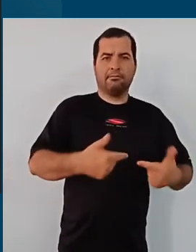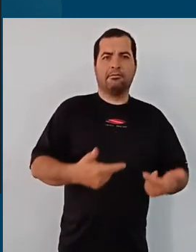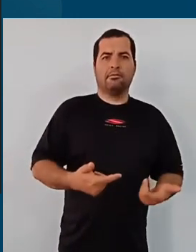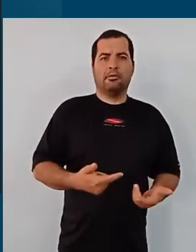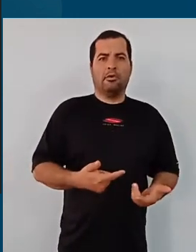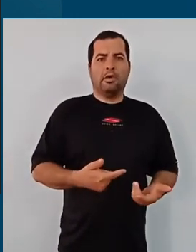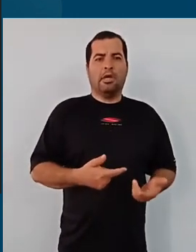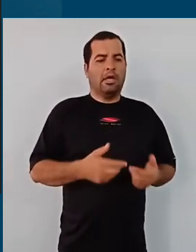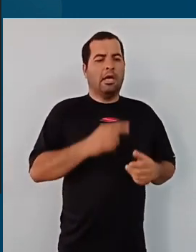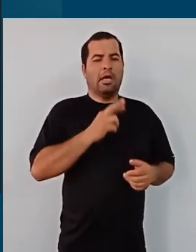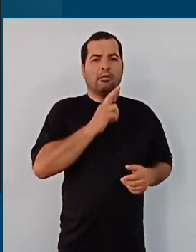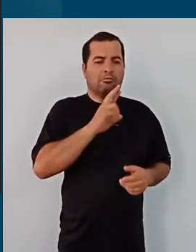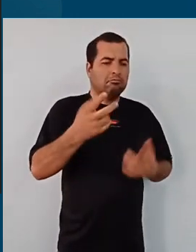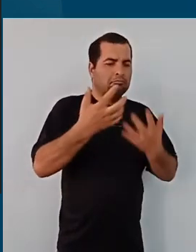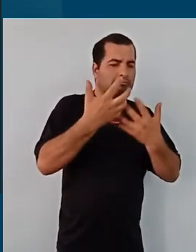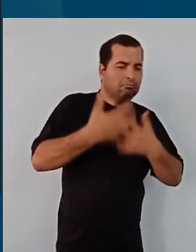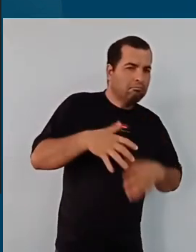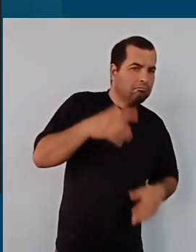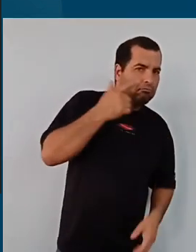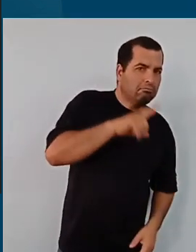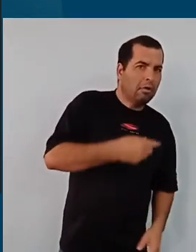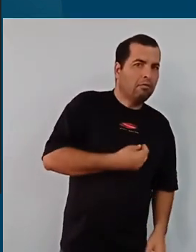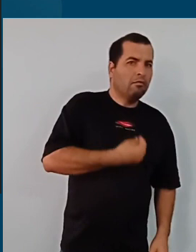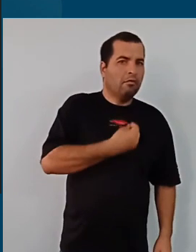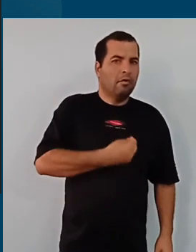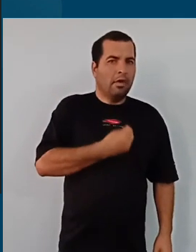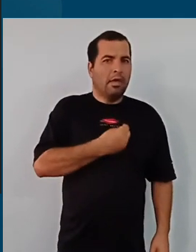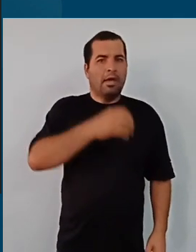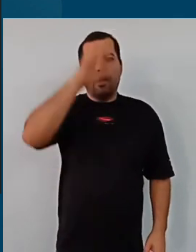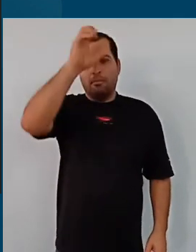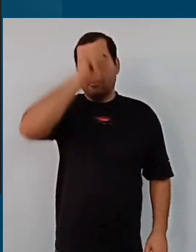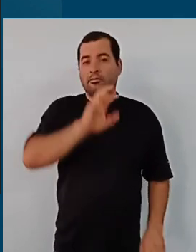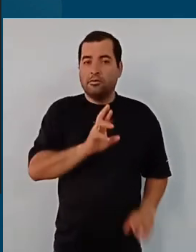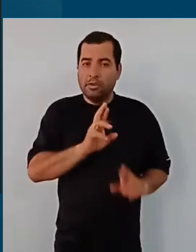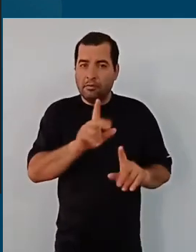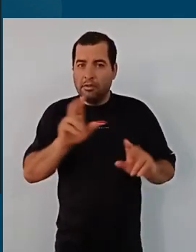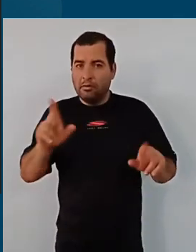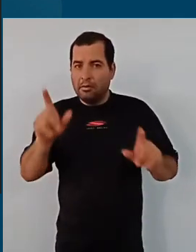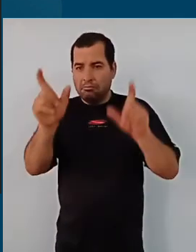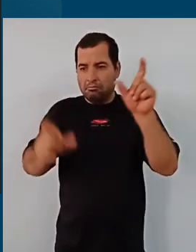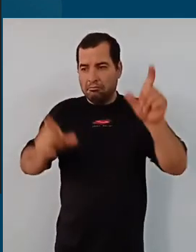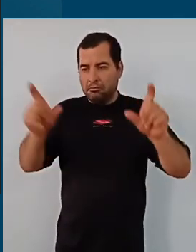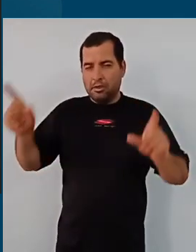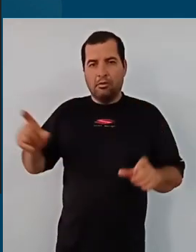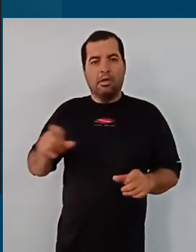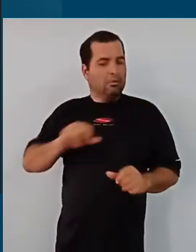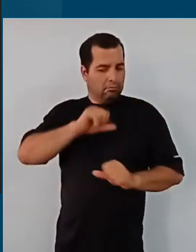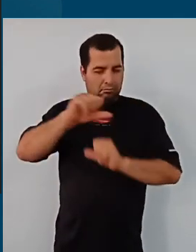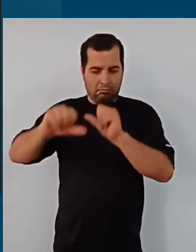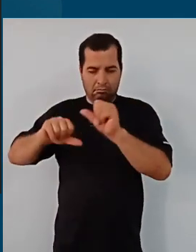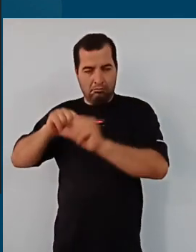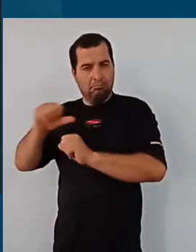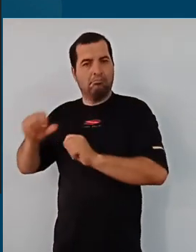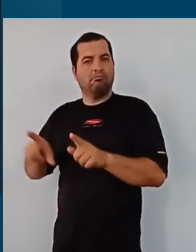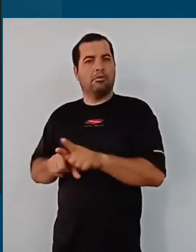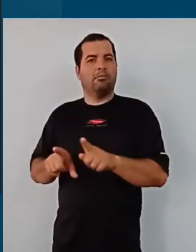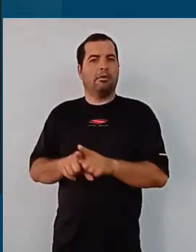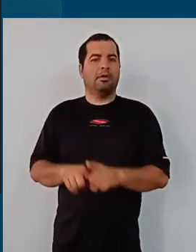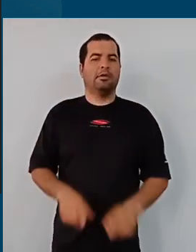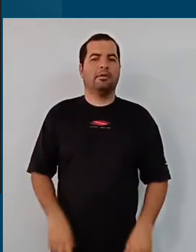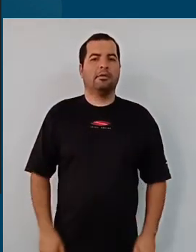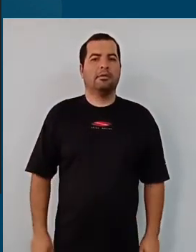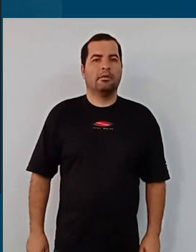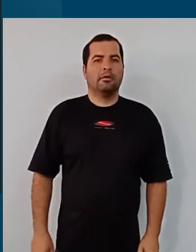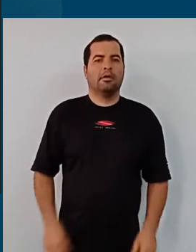procurar soluções, conviver e aprender com as diferenças e as diversidades. Aqui há